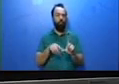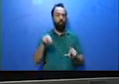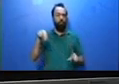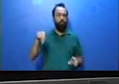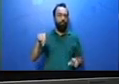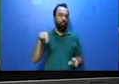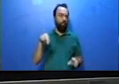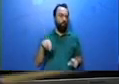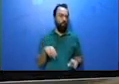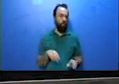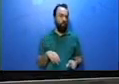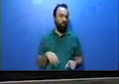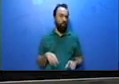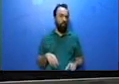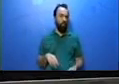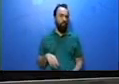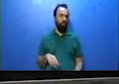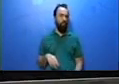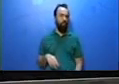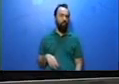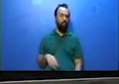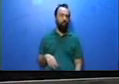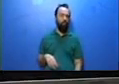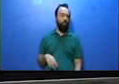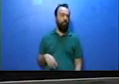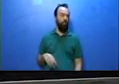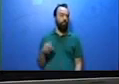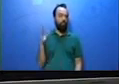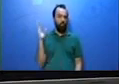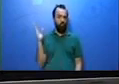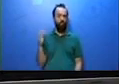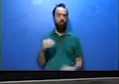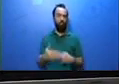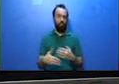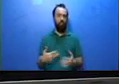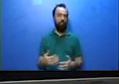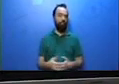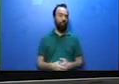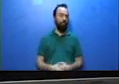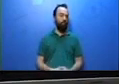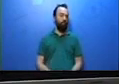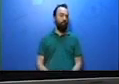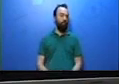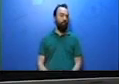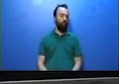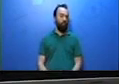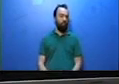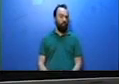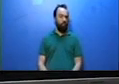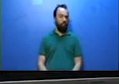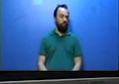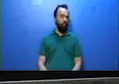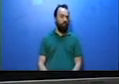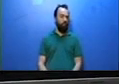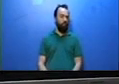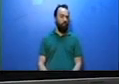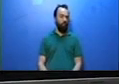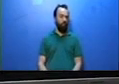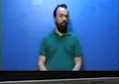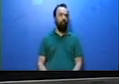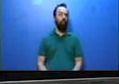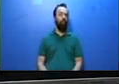Ortografia, uso do S com som de Z, nós vamos estar vendo na próxima aula. Que também